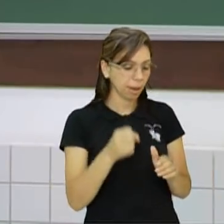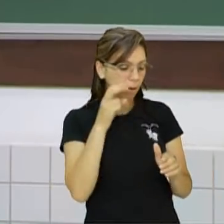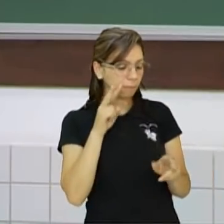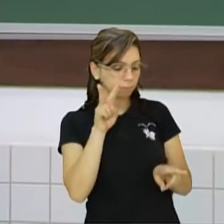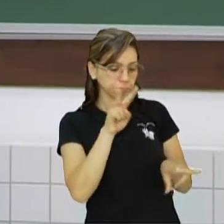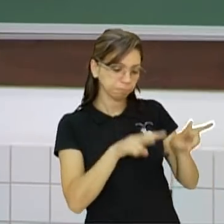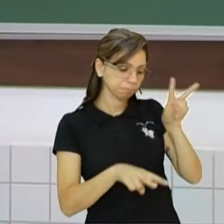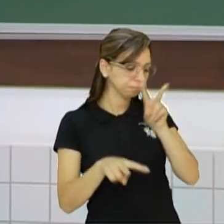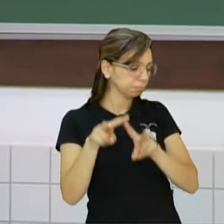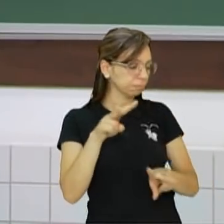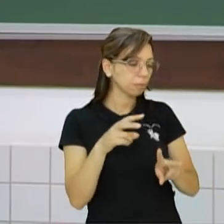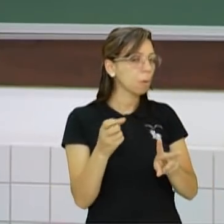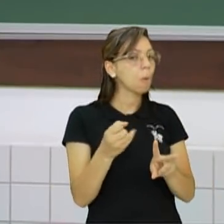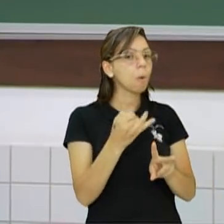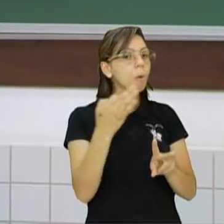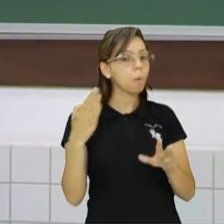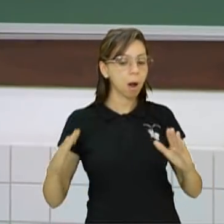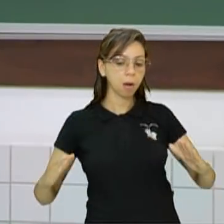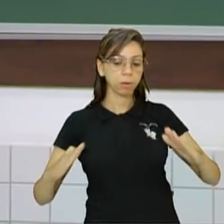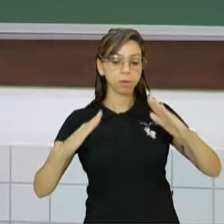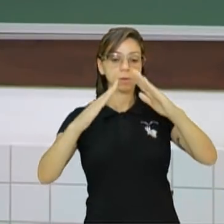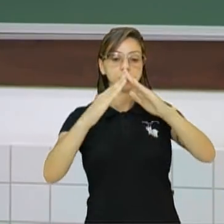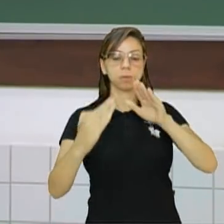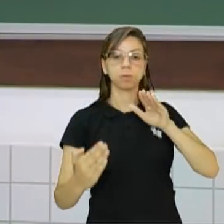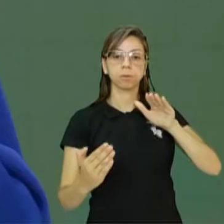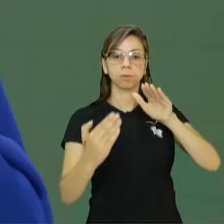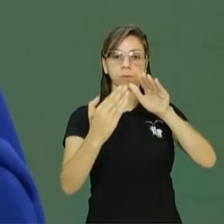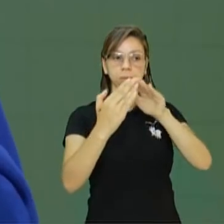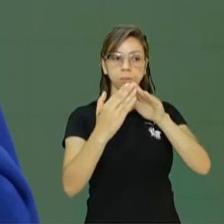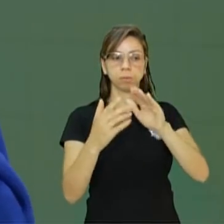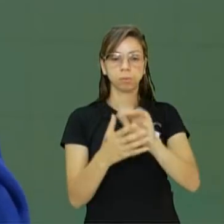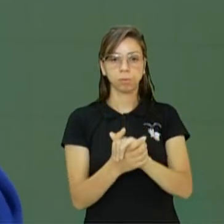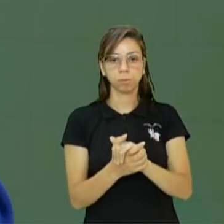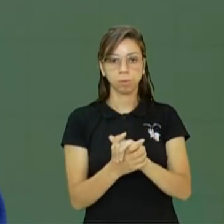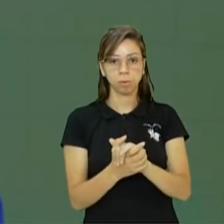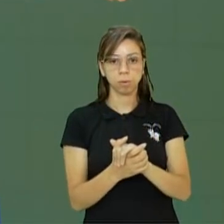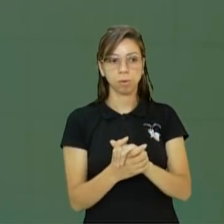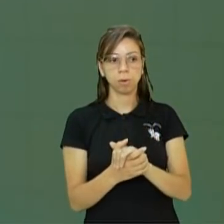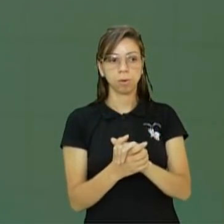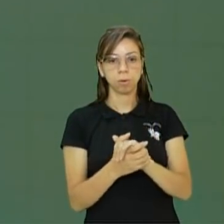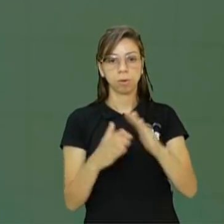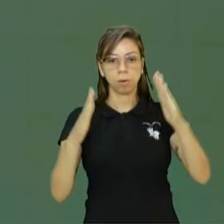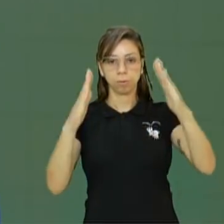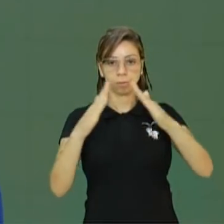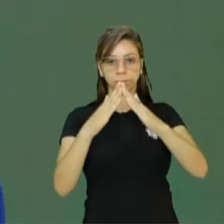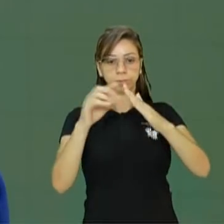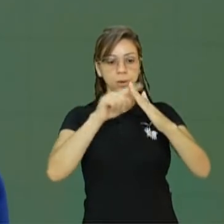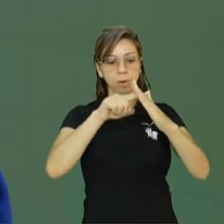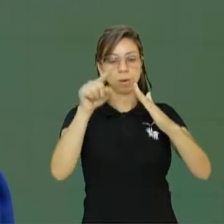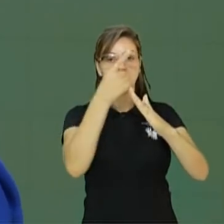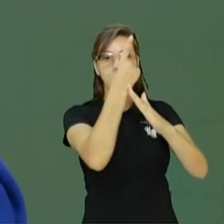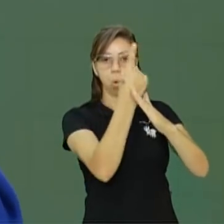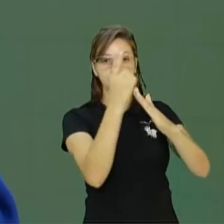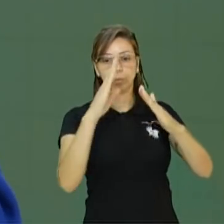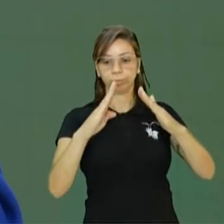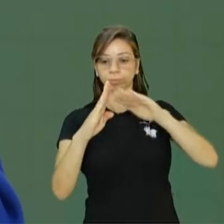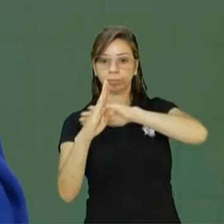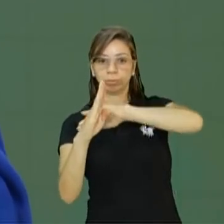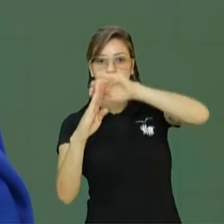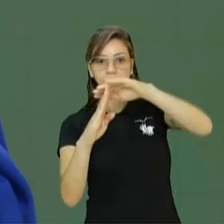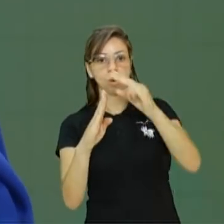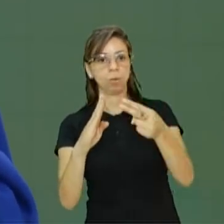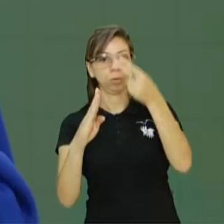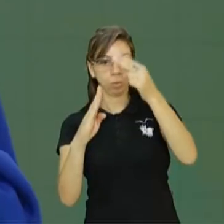ó. Quantas faces, quantos lados nós temos aqui, ó? 1, 2, parte de 3, 4,